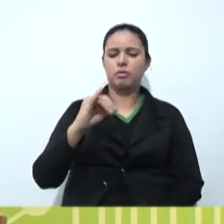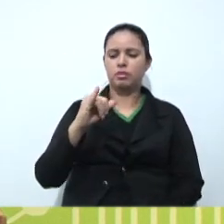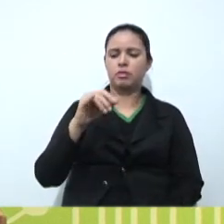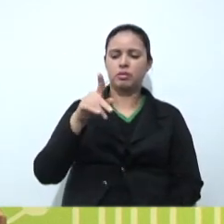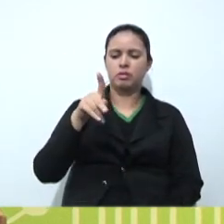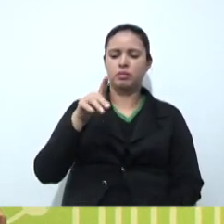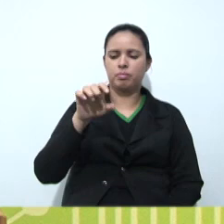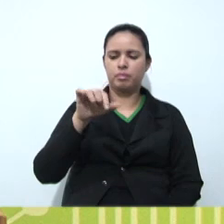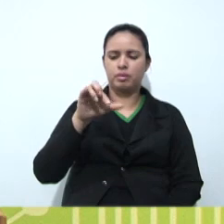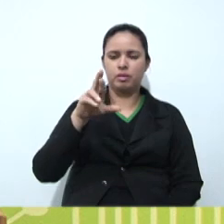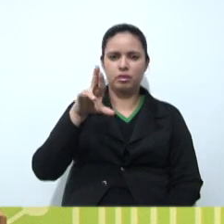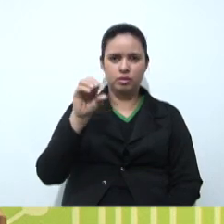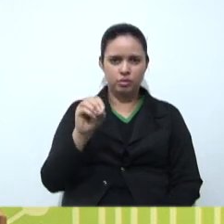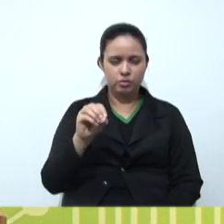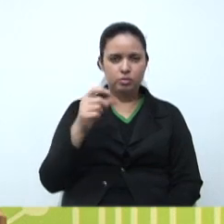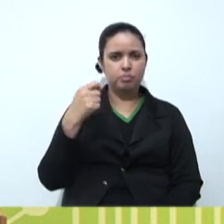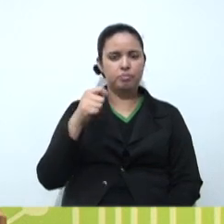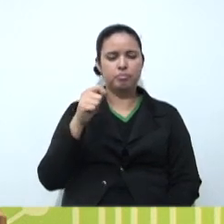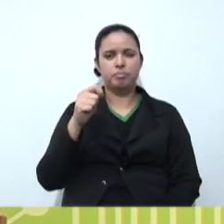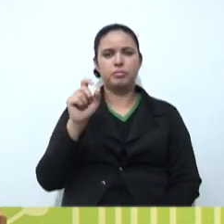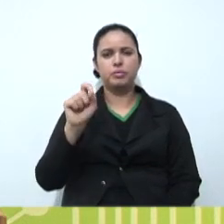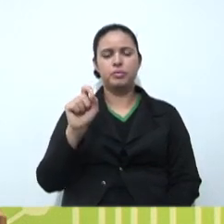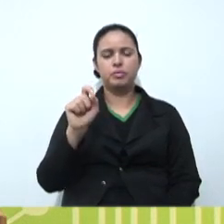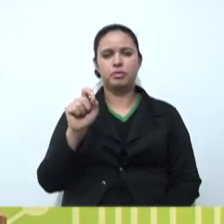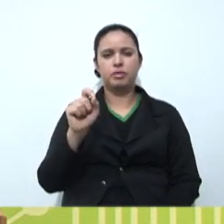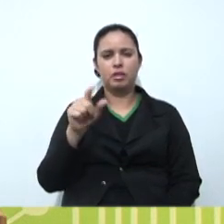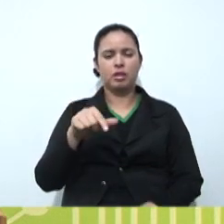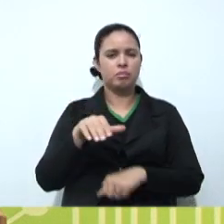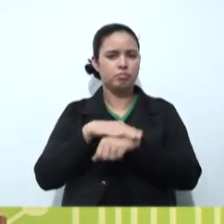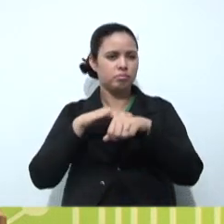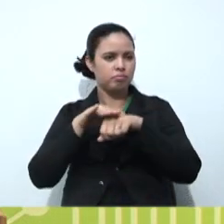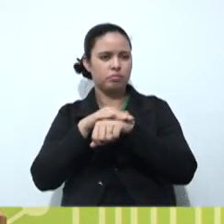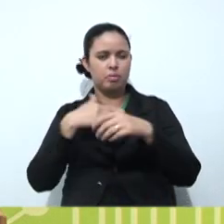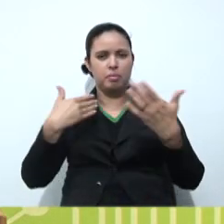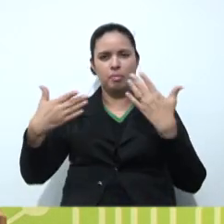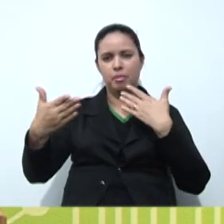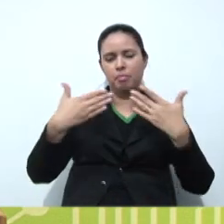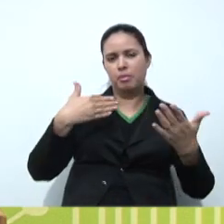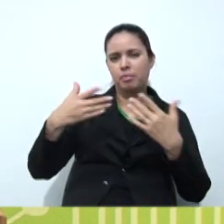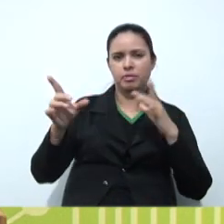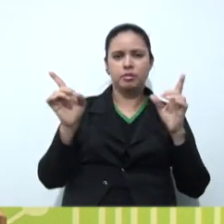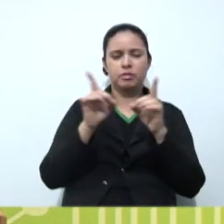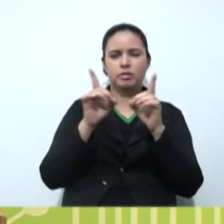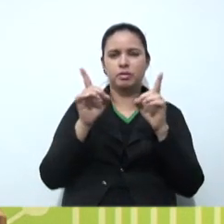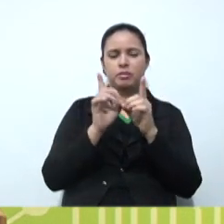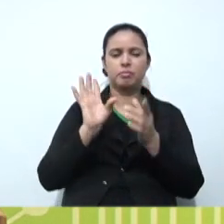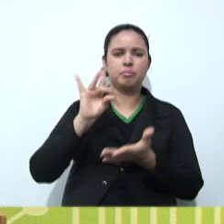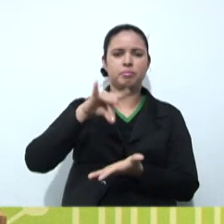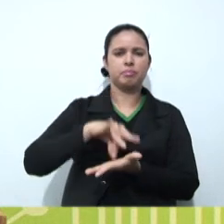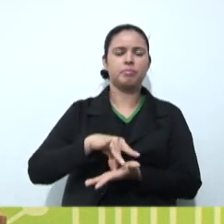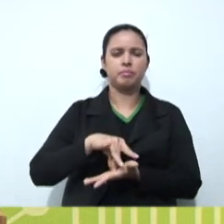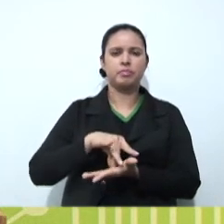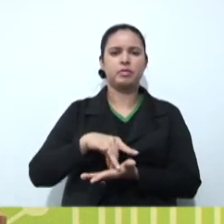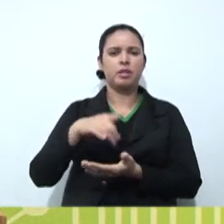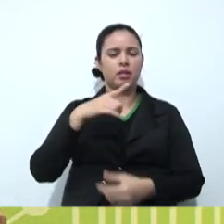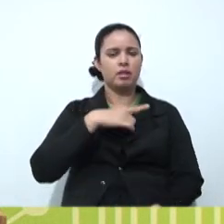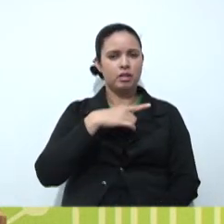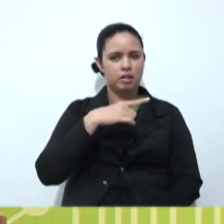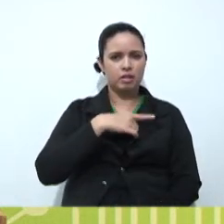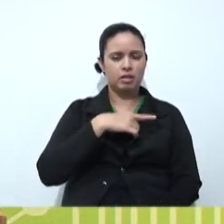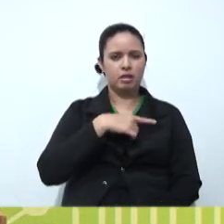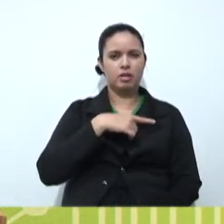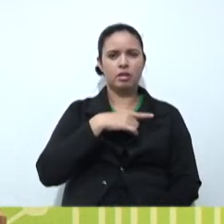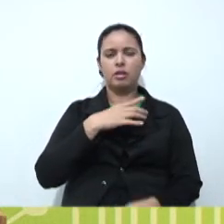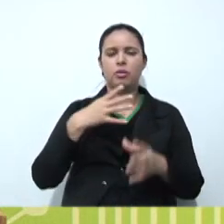ser o presidente da comissão, ele precisa ser uma pessoa muito ativa. Ela precisa estar presente e, é lógico, ter passagem